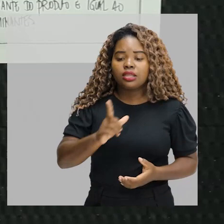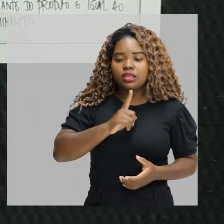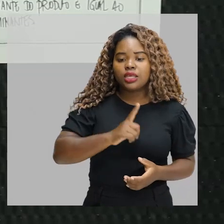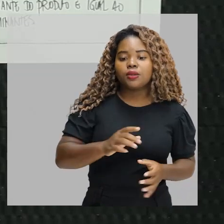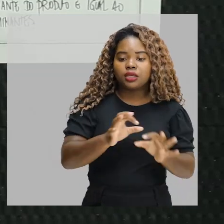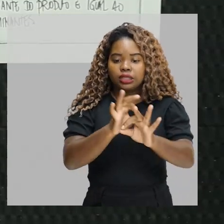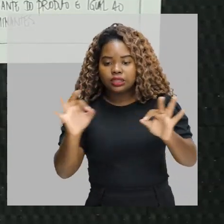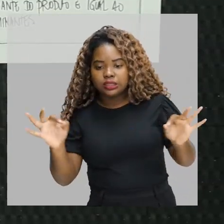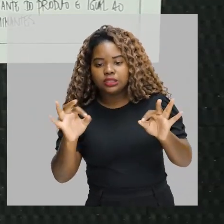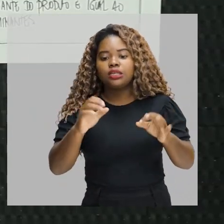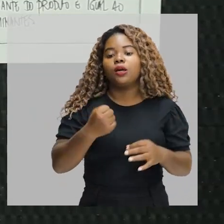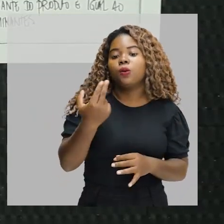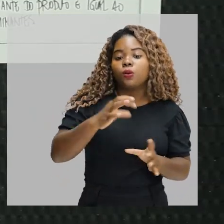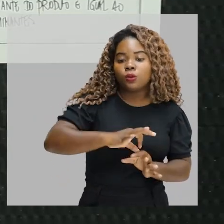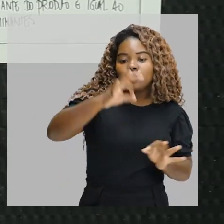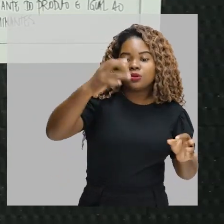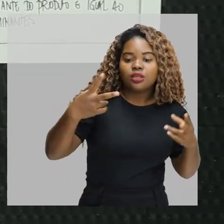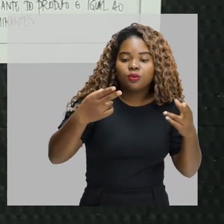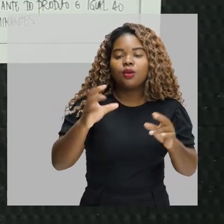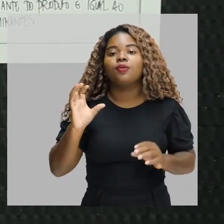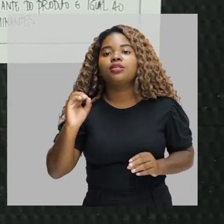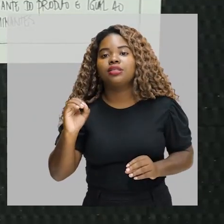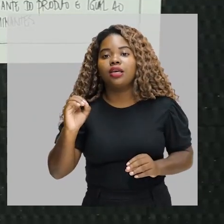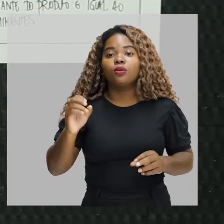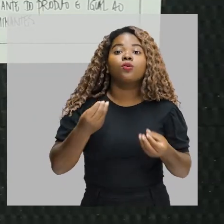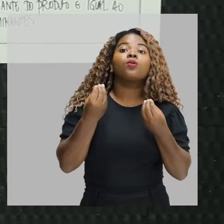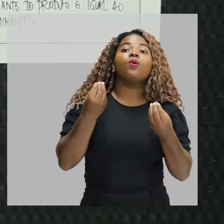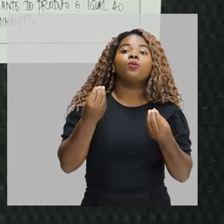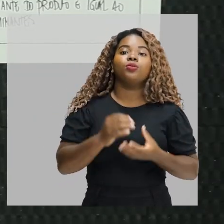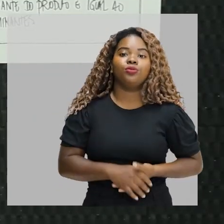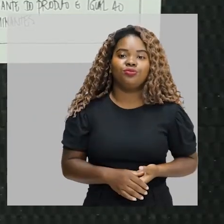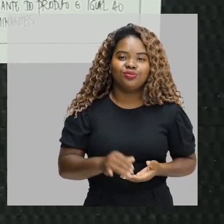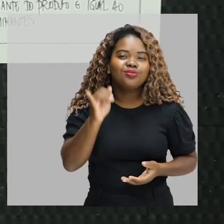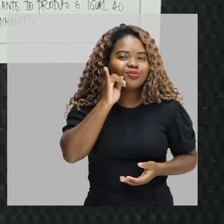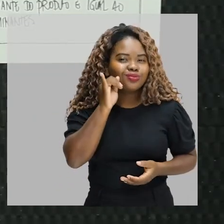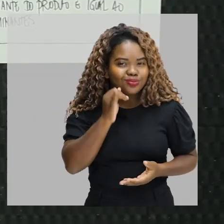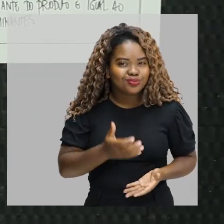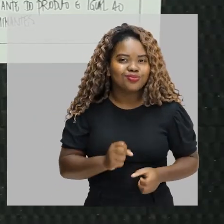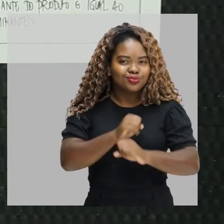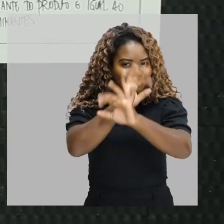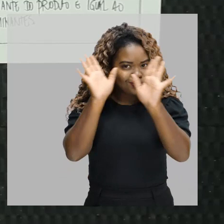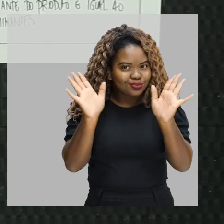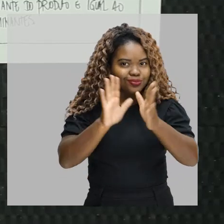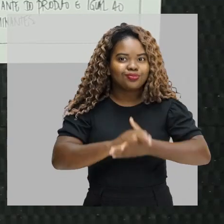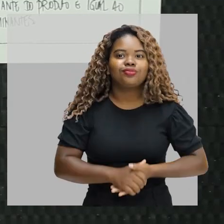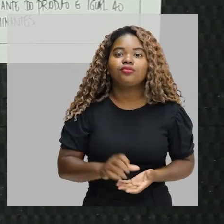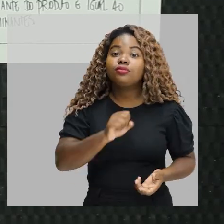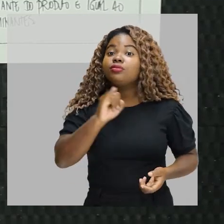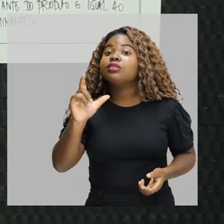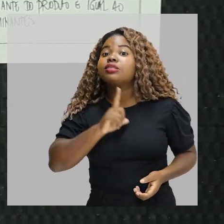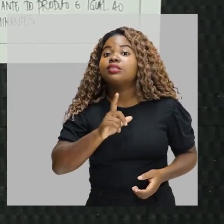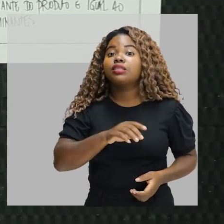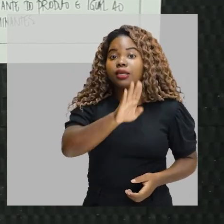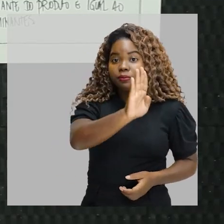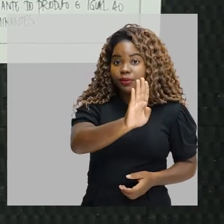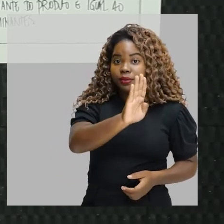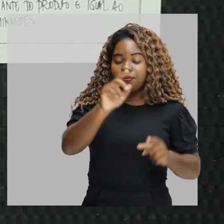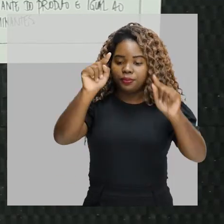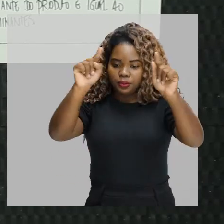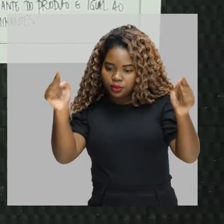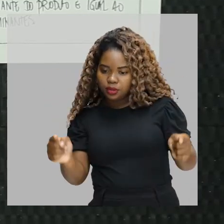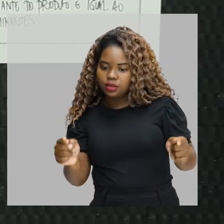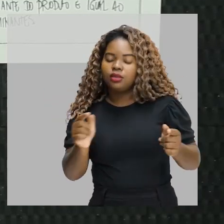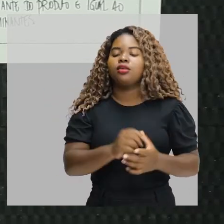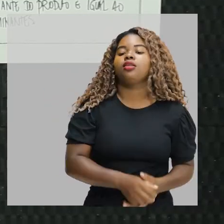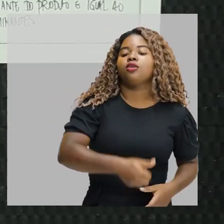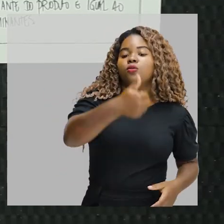igual a zero. Tá? Então, veja só, se você tiver aqui uma matriz B, certo? Formada por